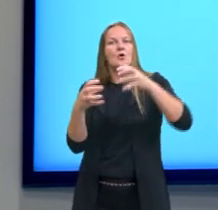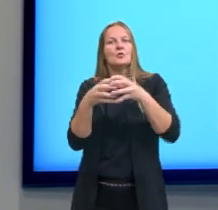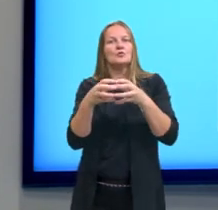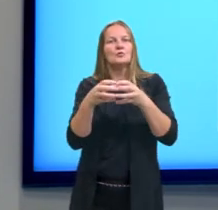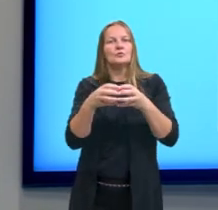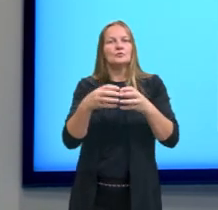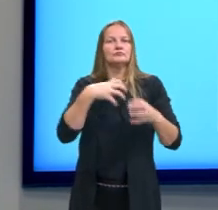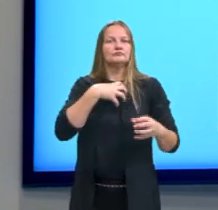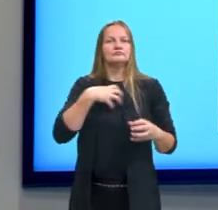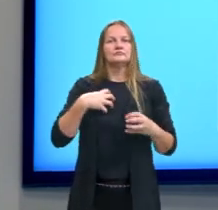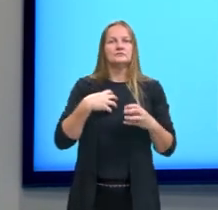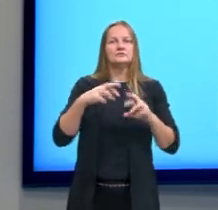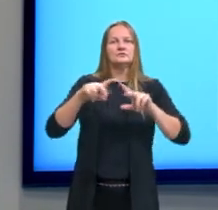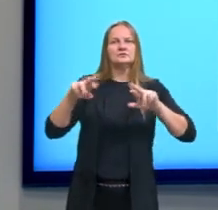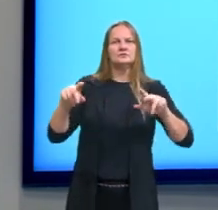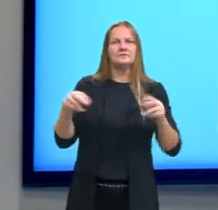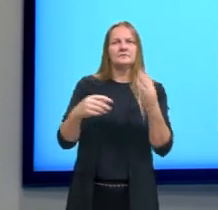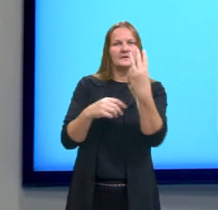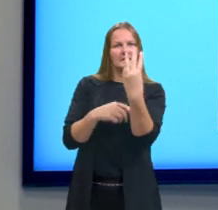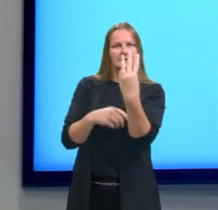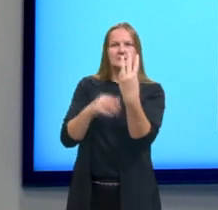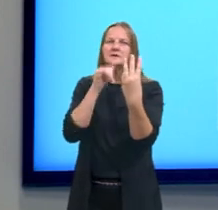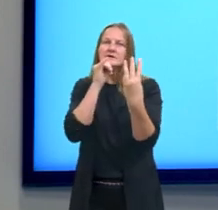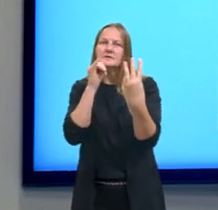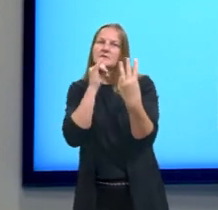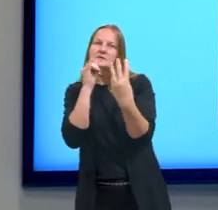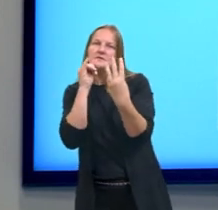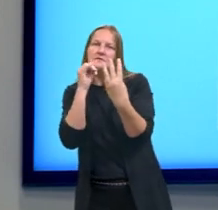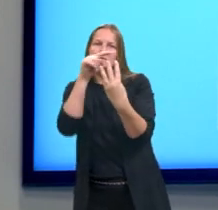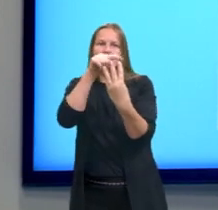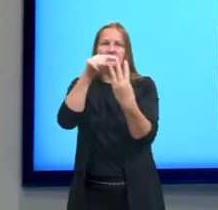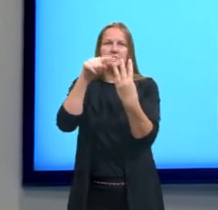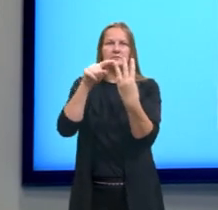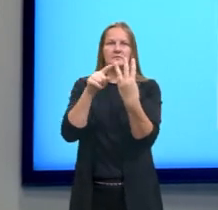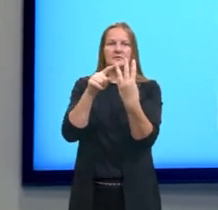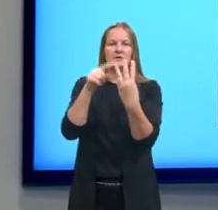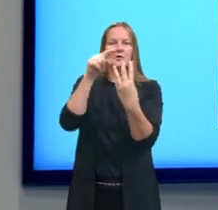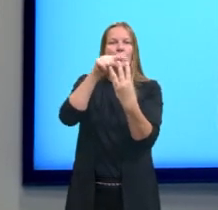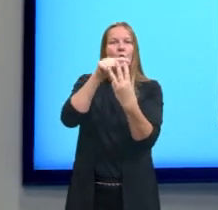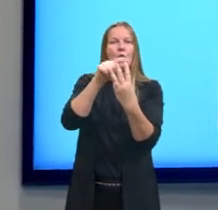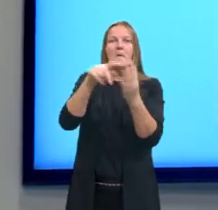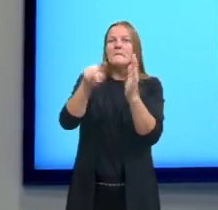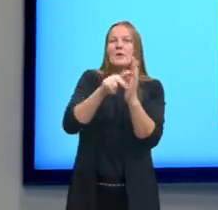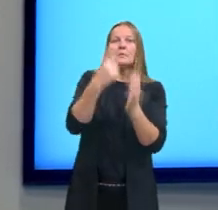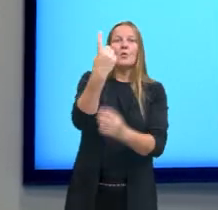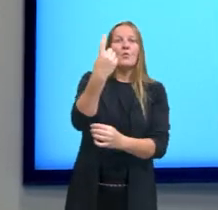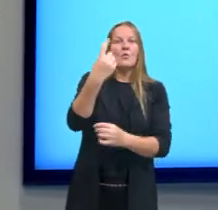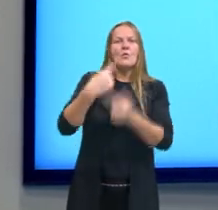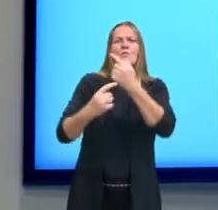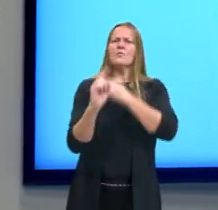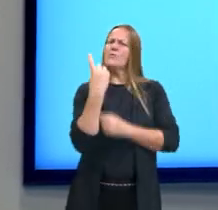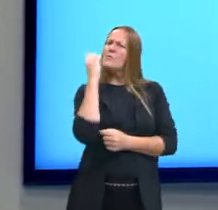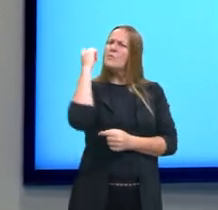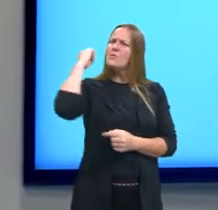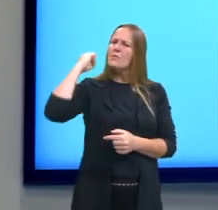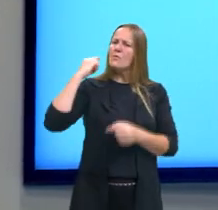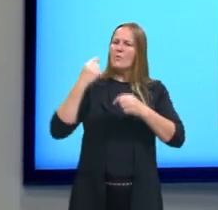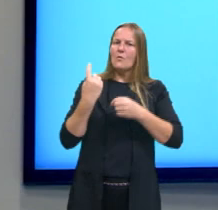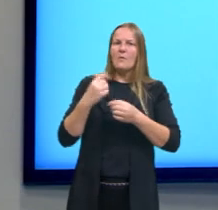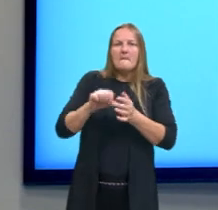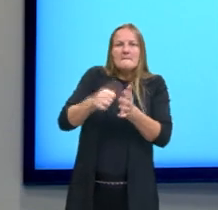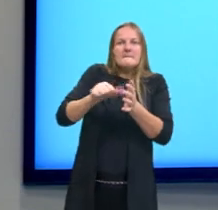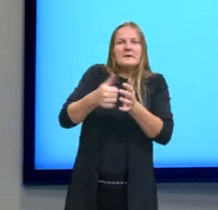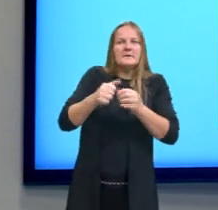de monofilético na verdade três exemplos um ancestral comum aqui e todos os descendentes